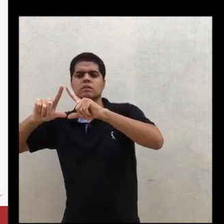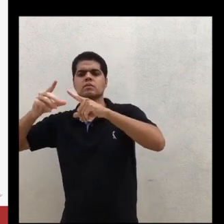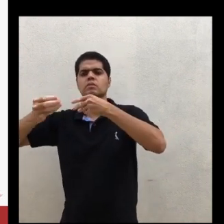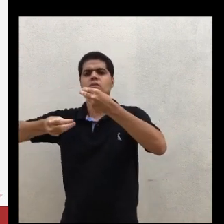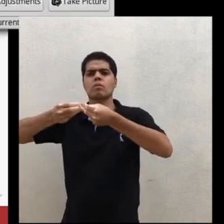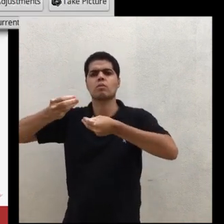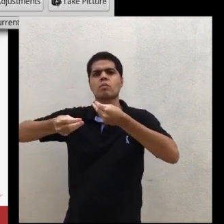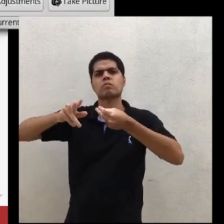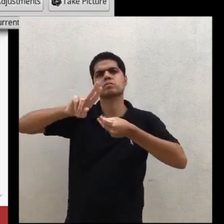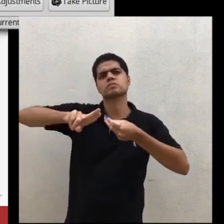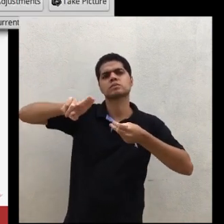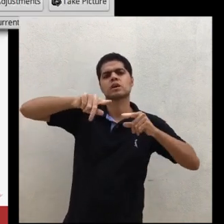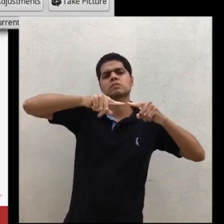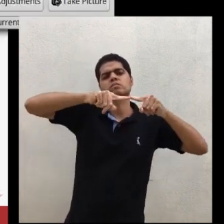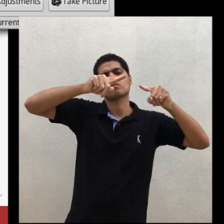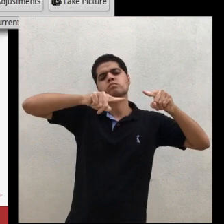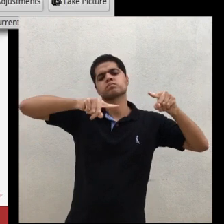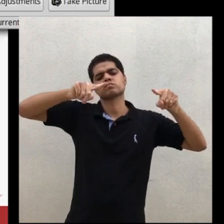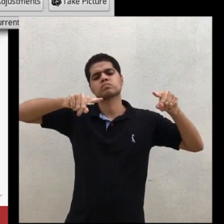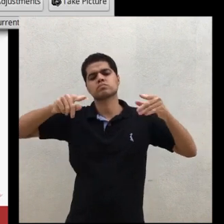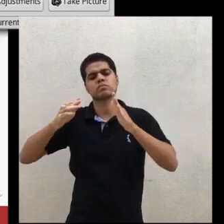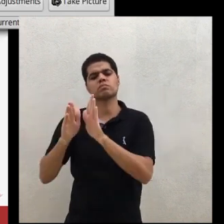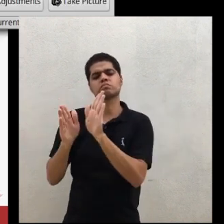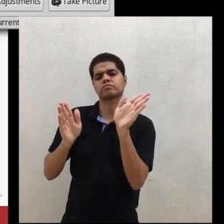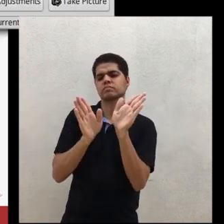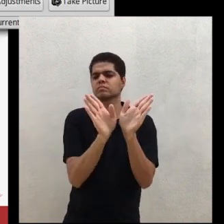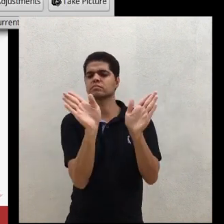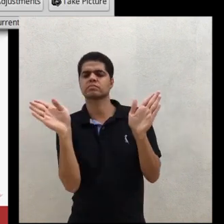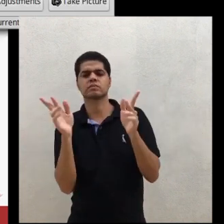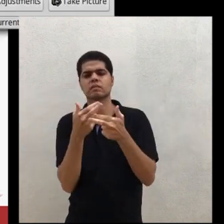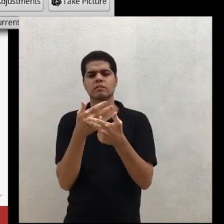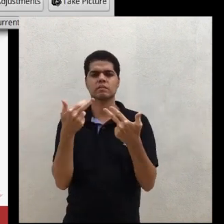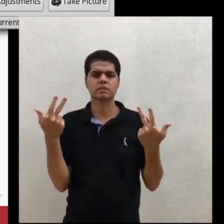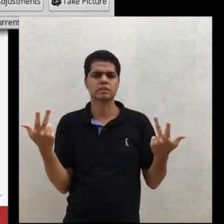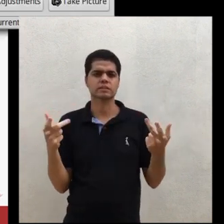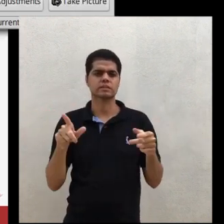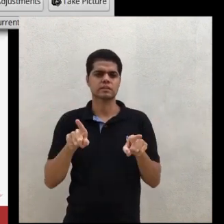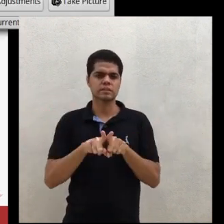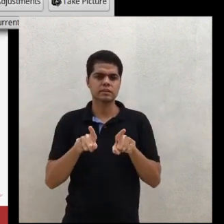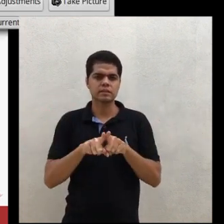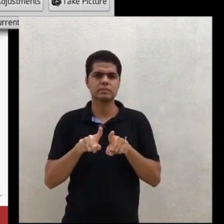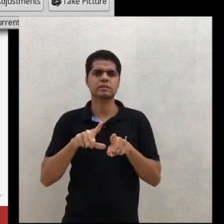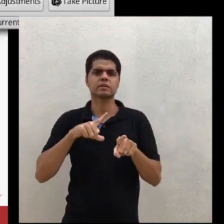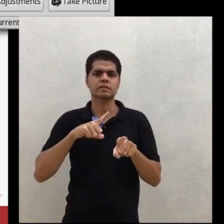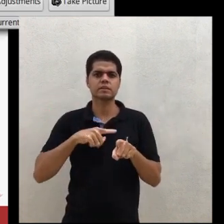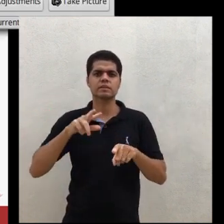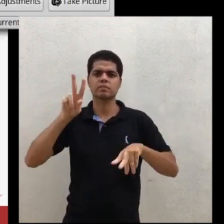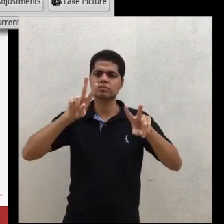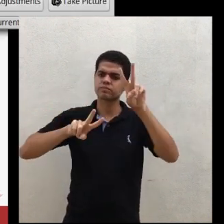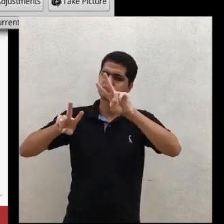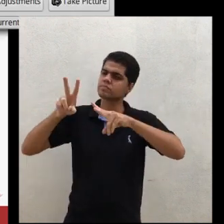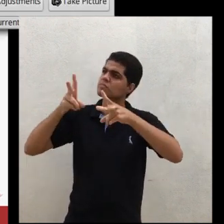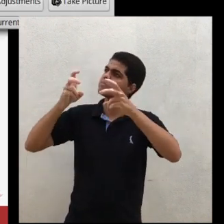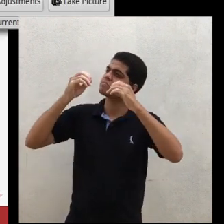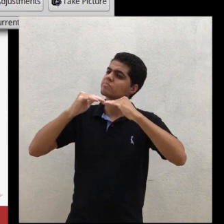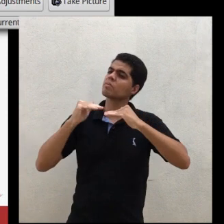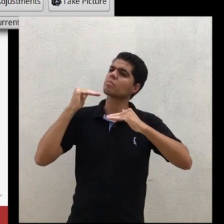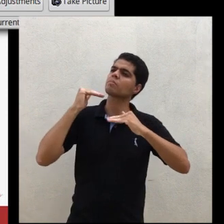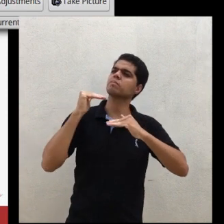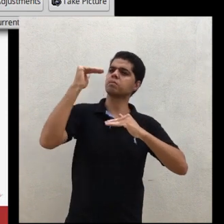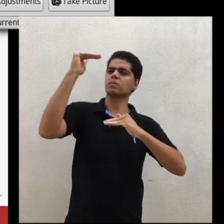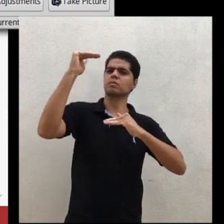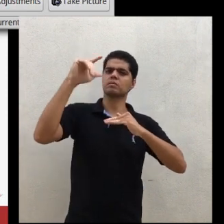direita, né? Uma gaussiana truncada no topo, um trapézio deslocado, meio